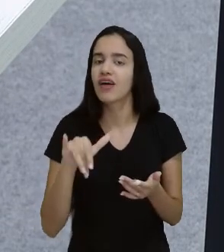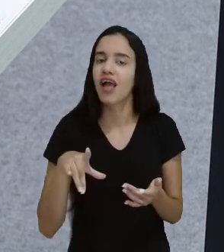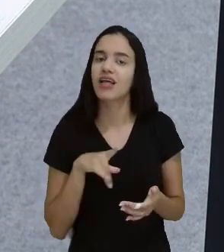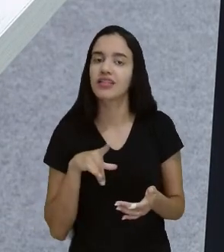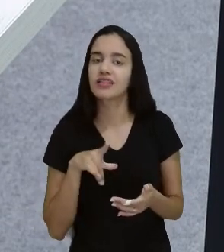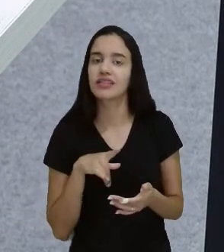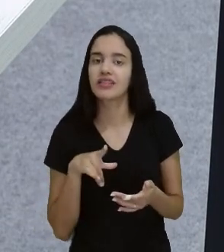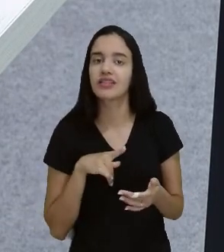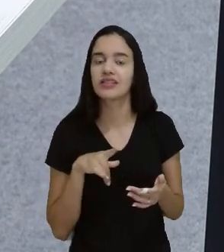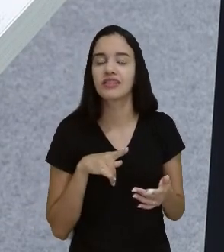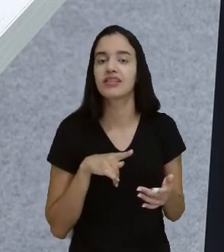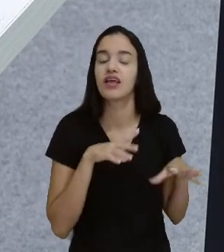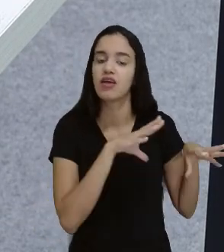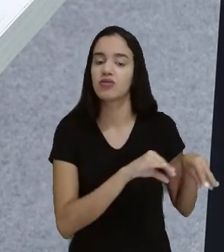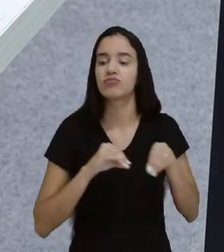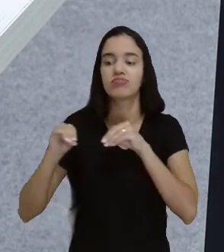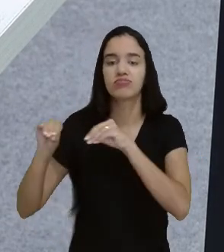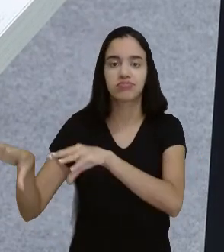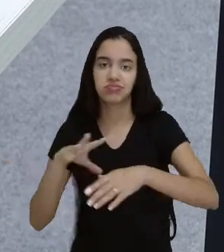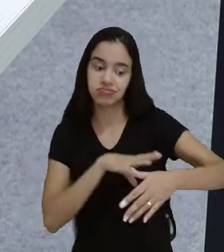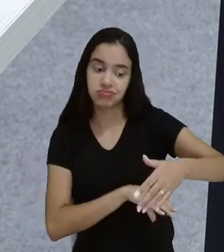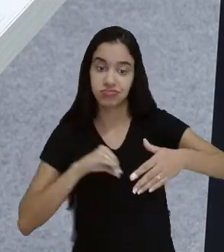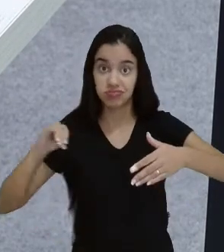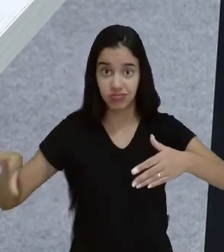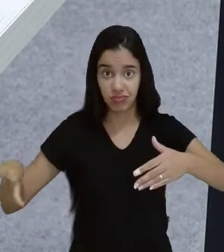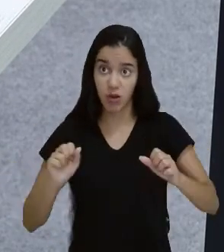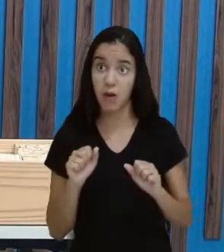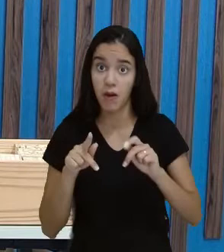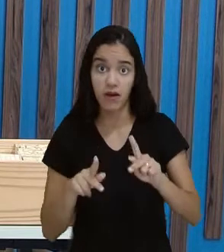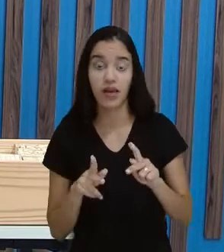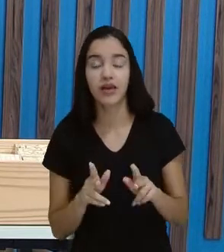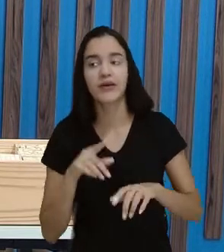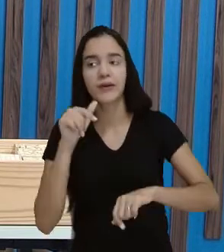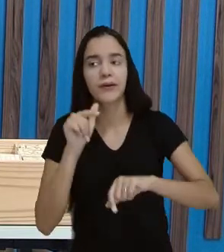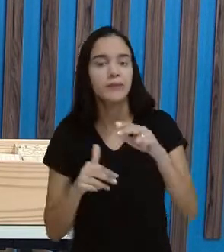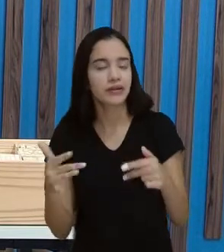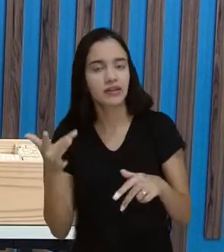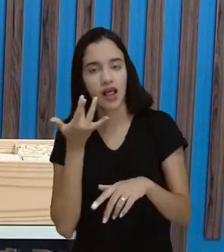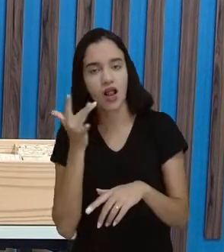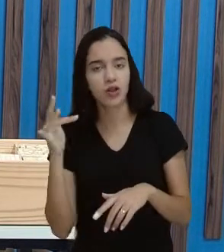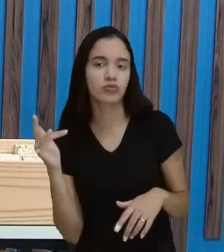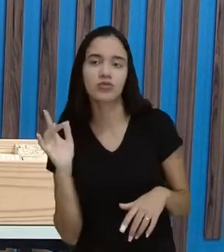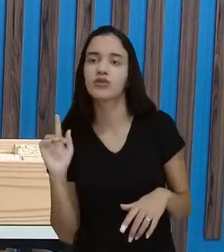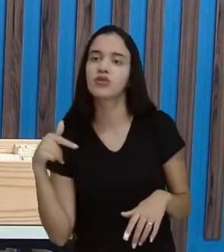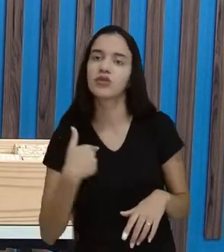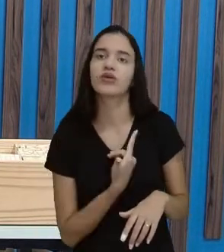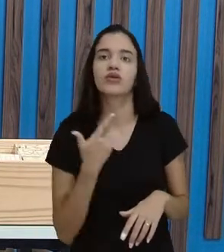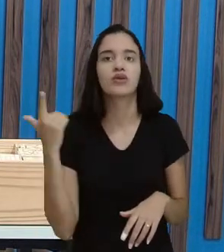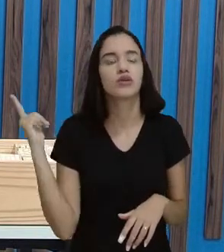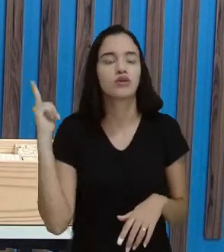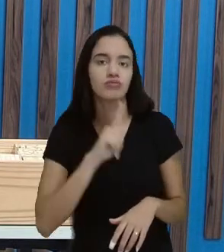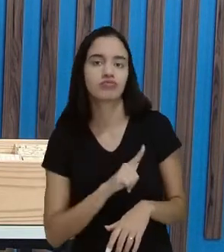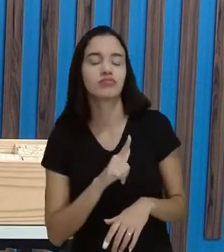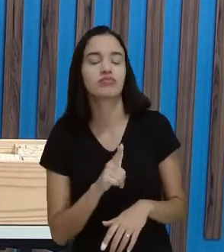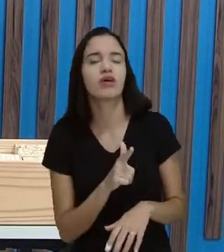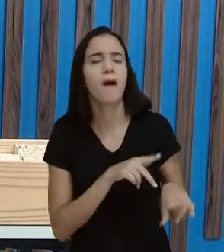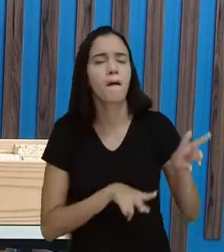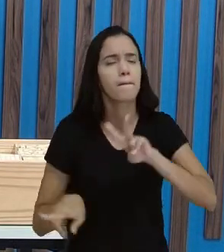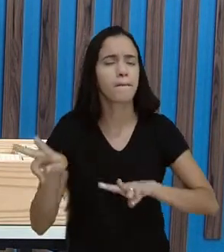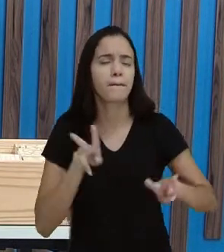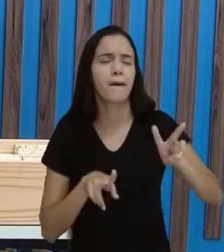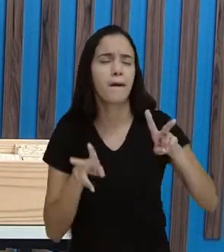sair entregando, ok? Olha só, com material dourado a gente consegue